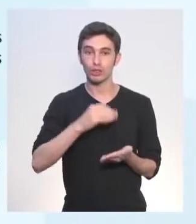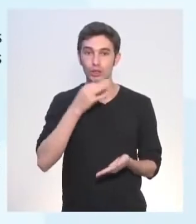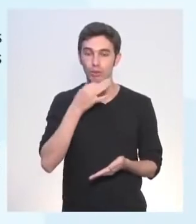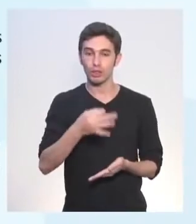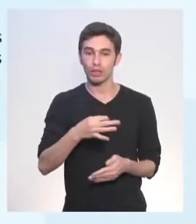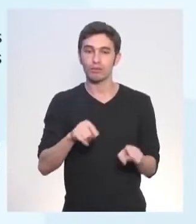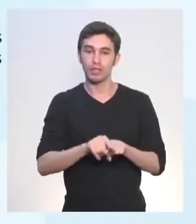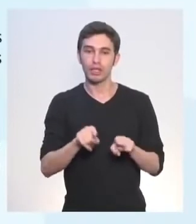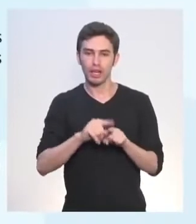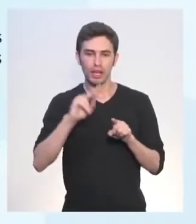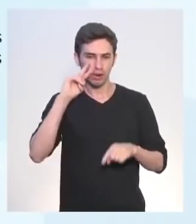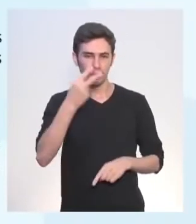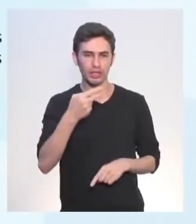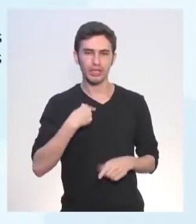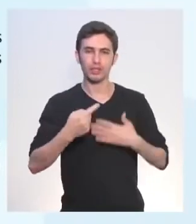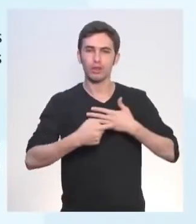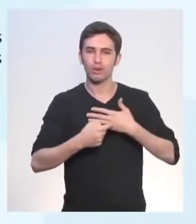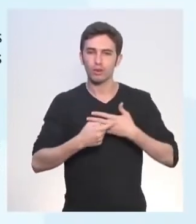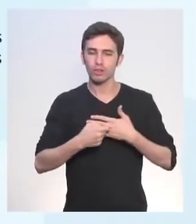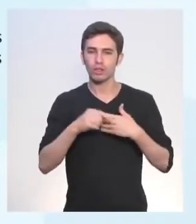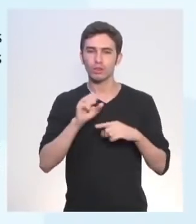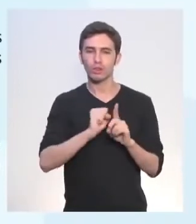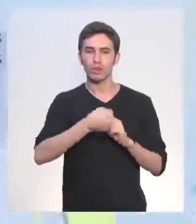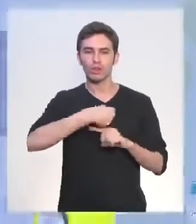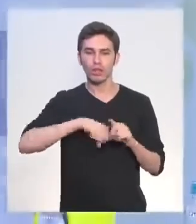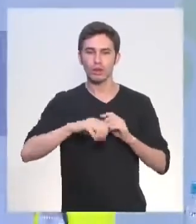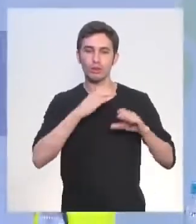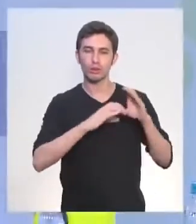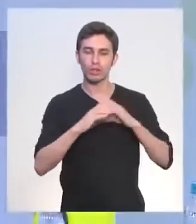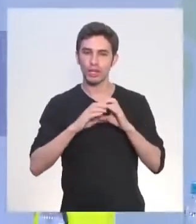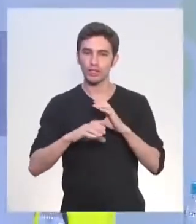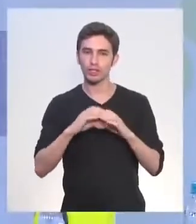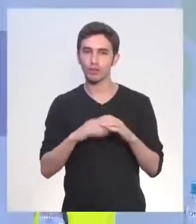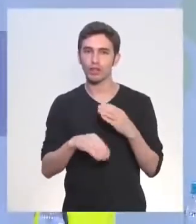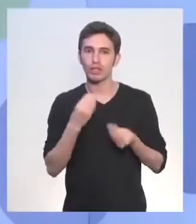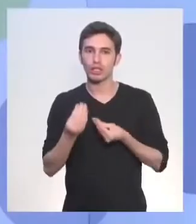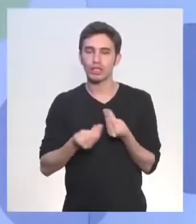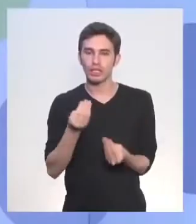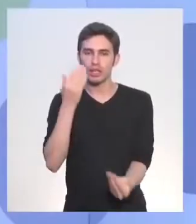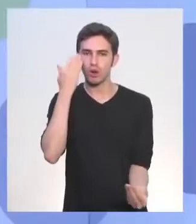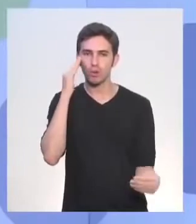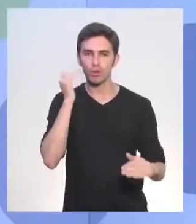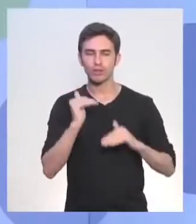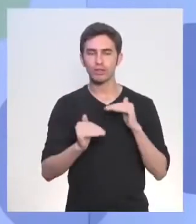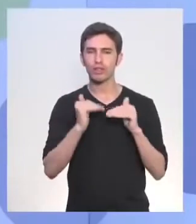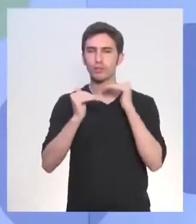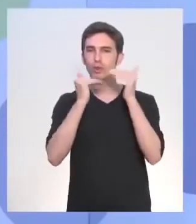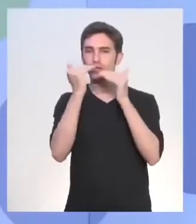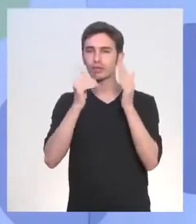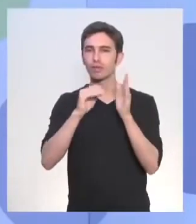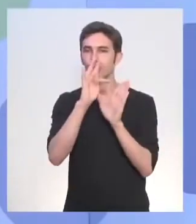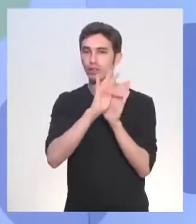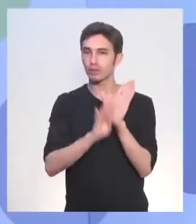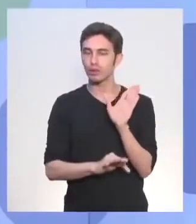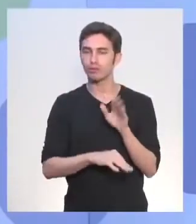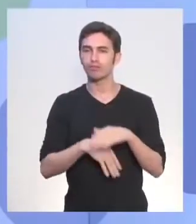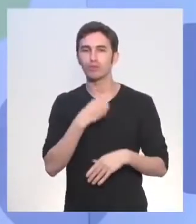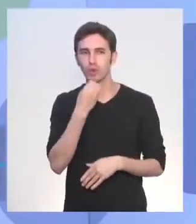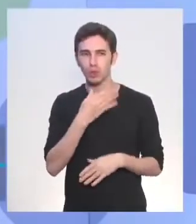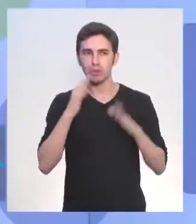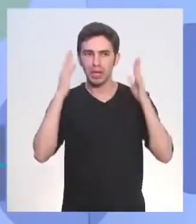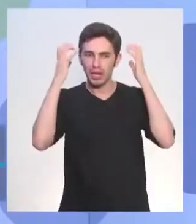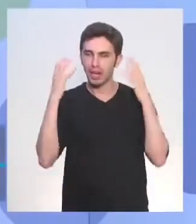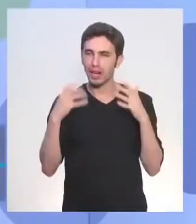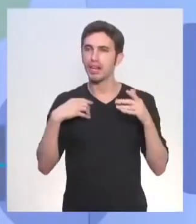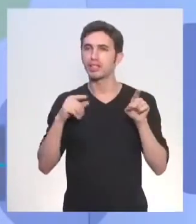e a forma como ocorre a progressão textual. Mauro? Muito bem, professora Elaine, alunos, professores,